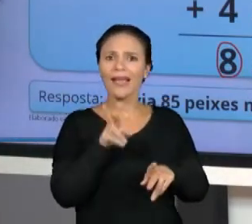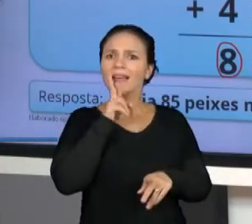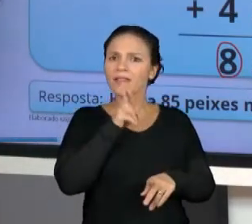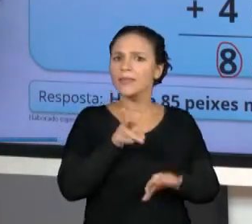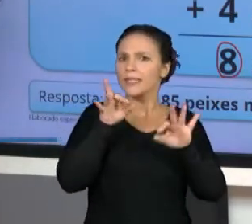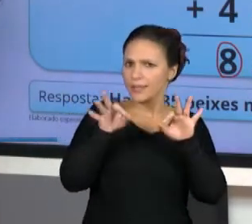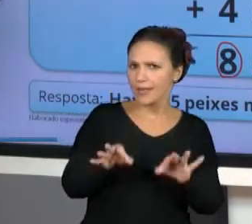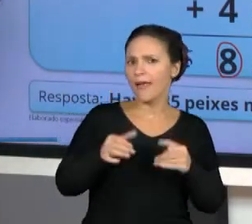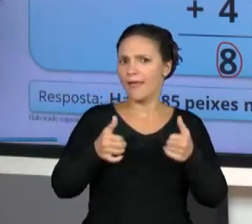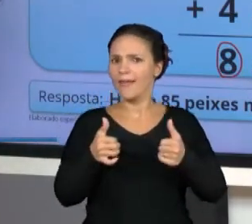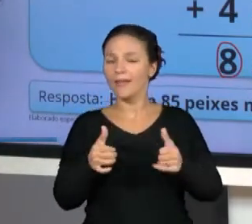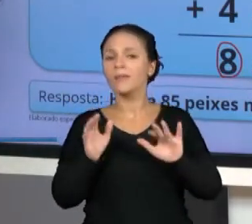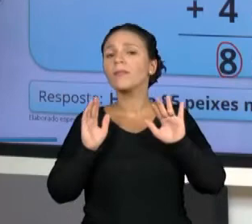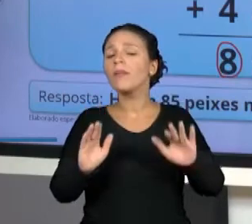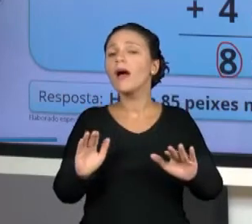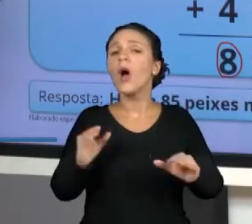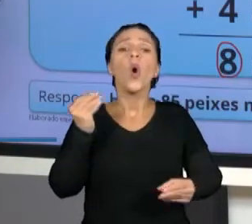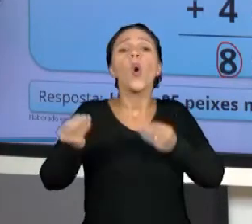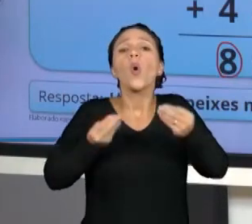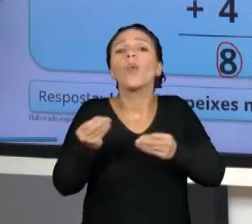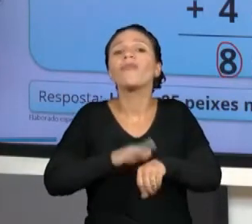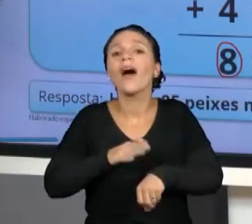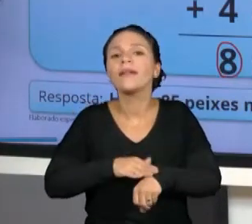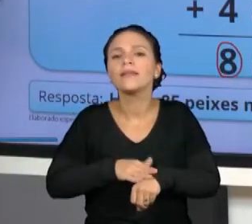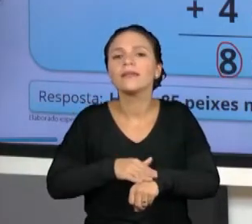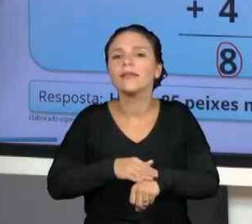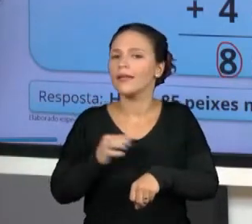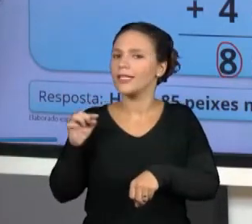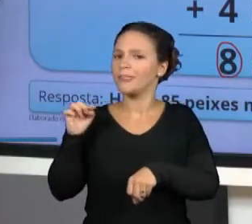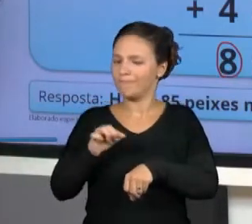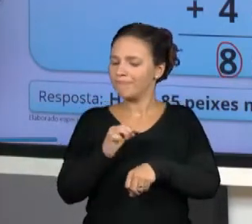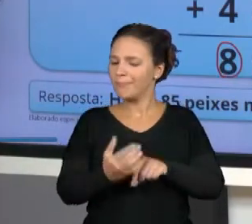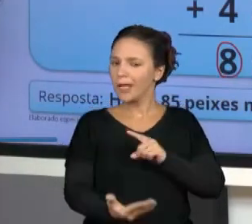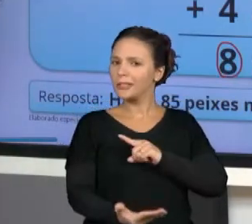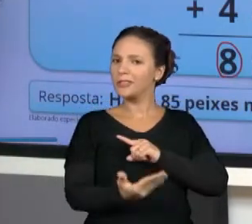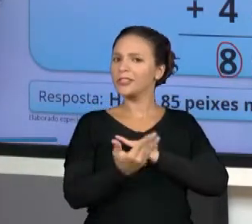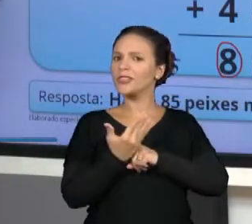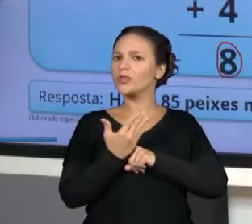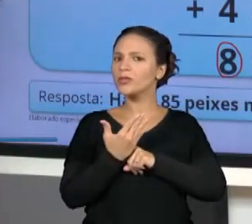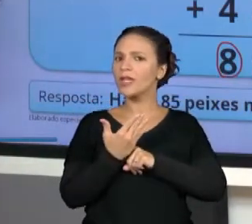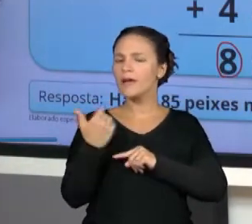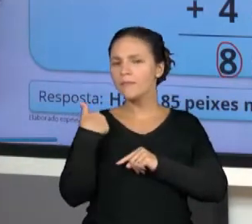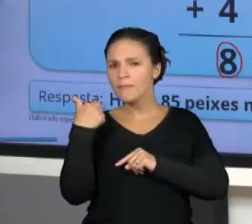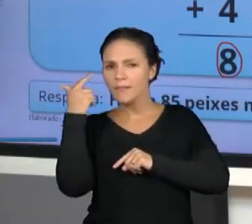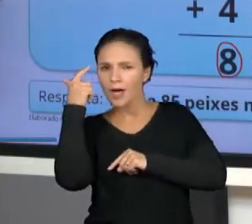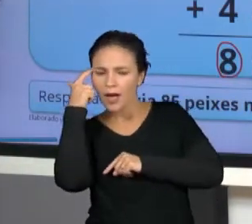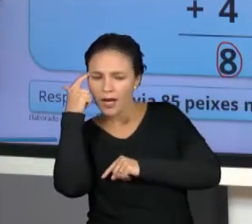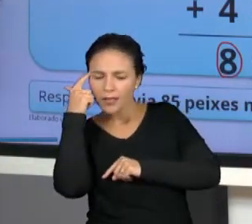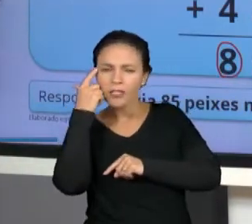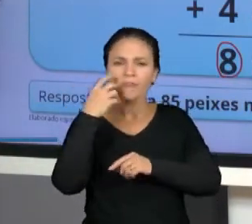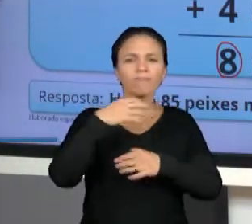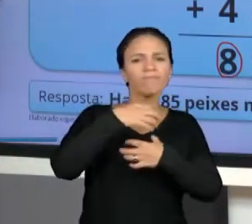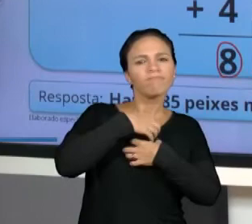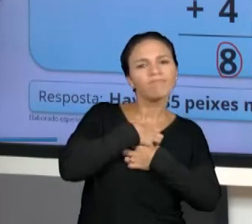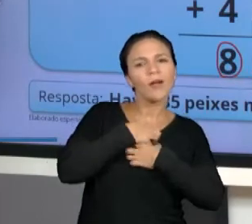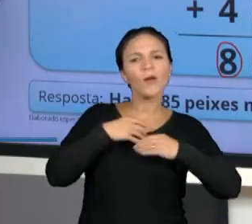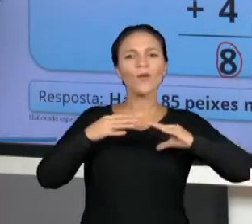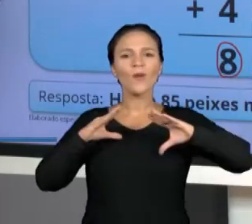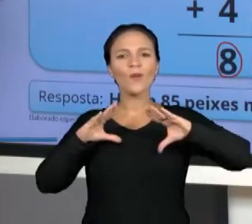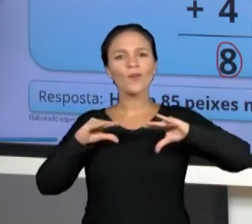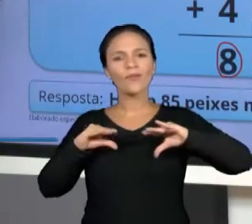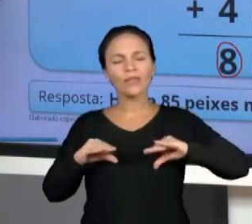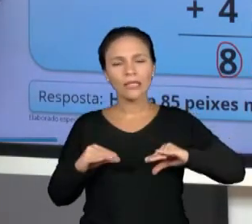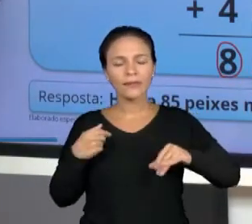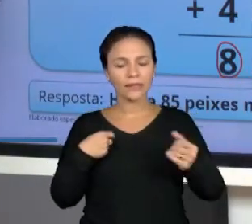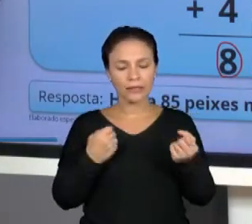chegar lá. Mas pensar nas estratégias também ajuda a gente aí a ficar mais confortável na hora de resolver